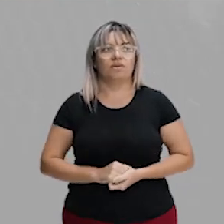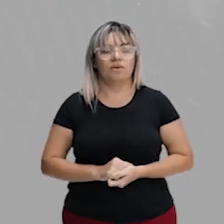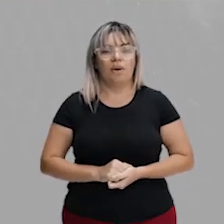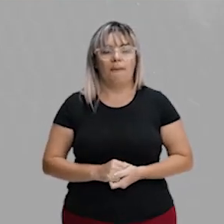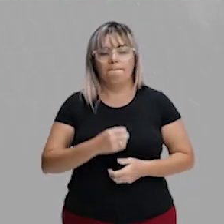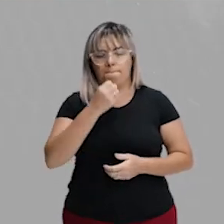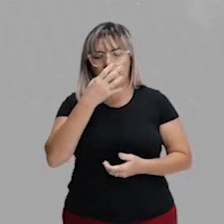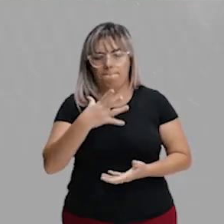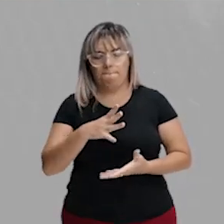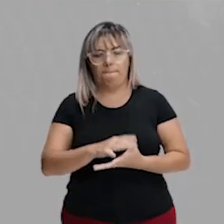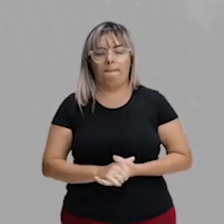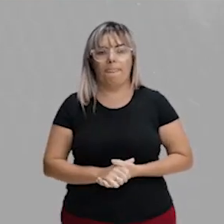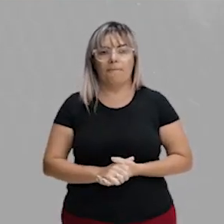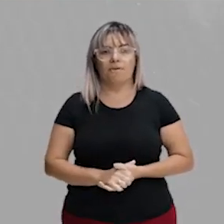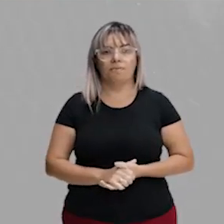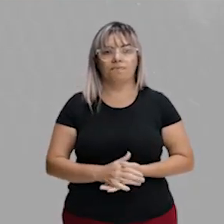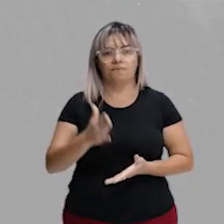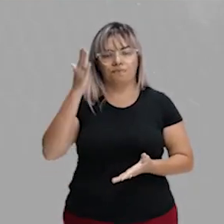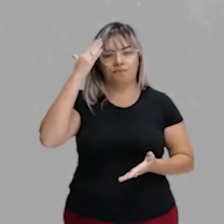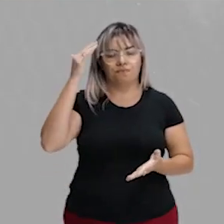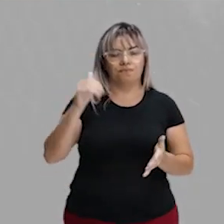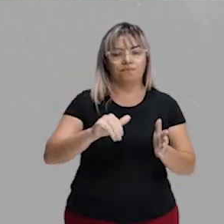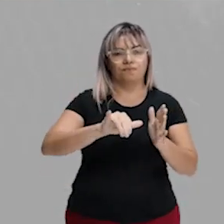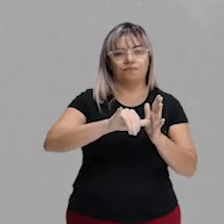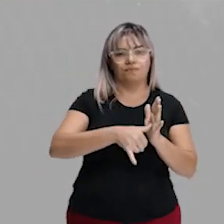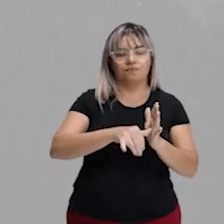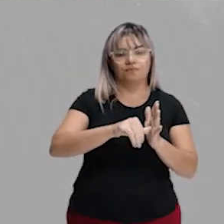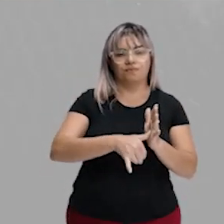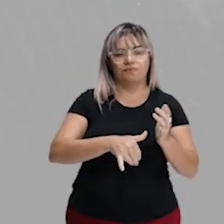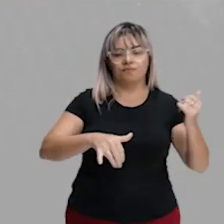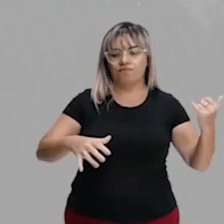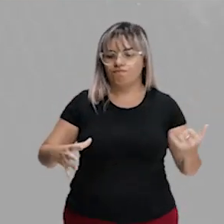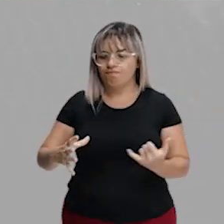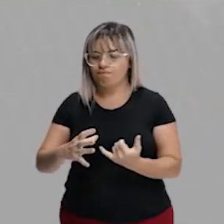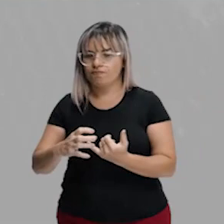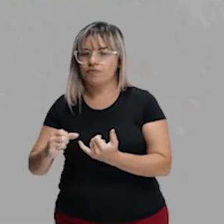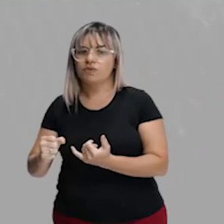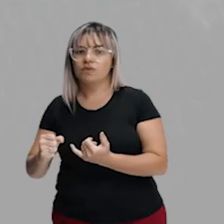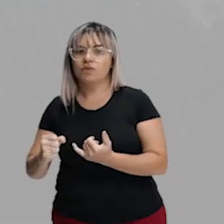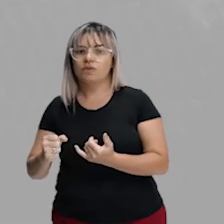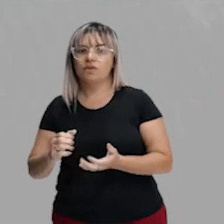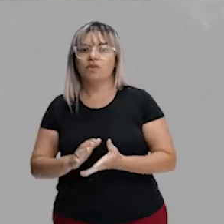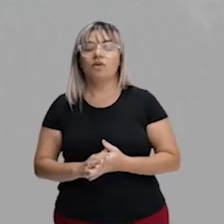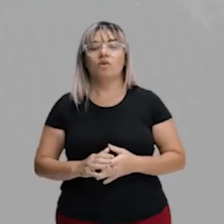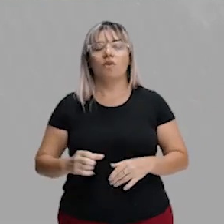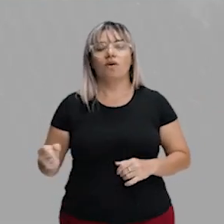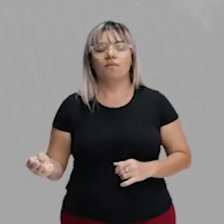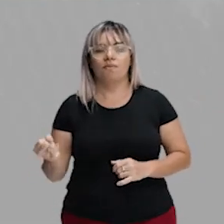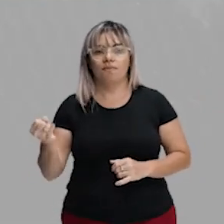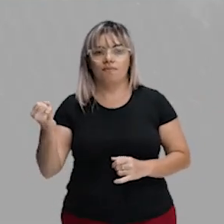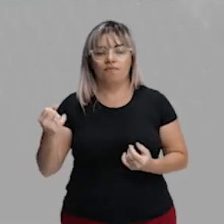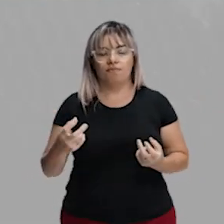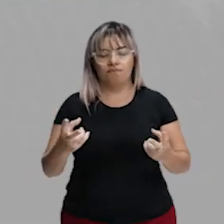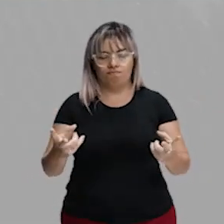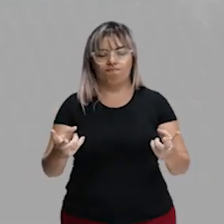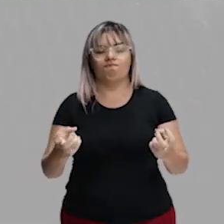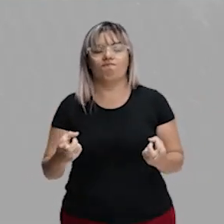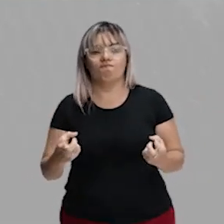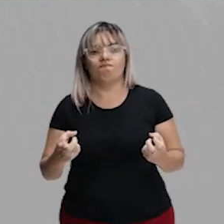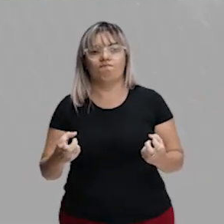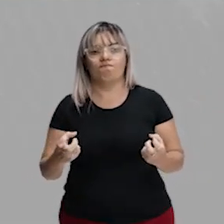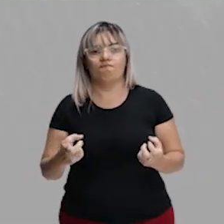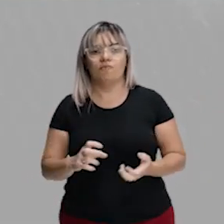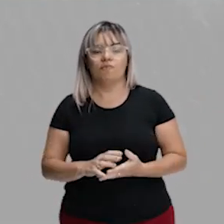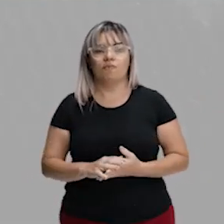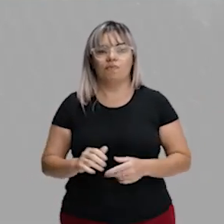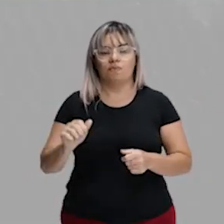receptores. Vamos entender o que são esses dispositivos, qual é a importância deles, né? E vocês vão perceber que eles fazem